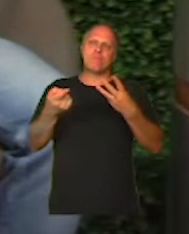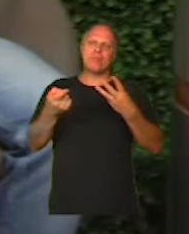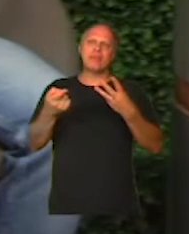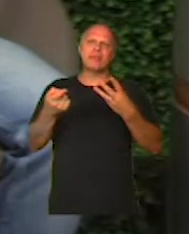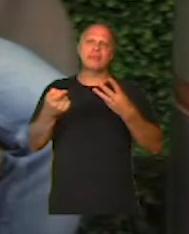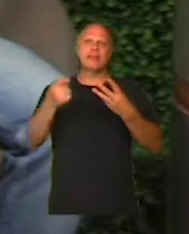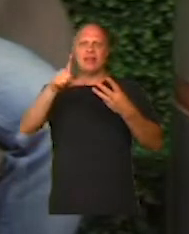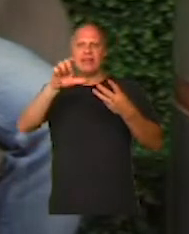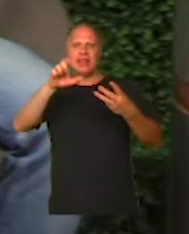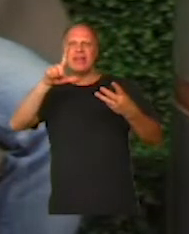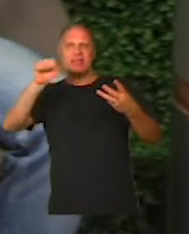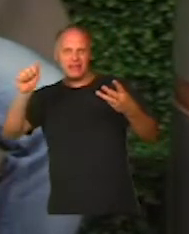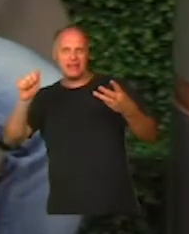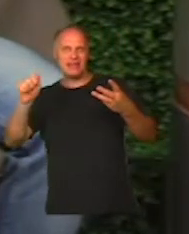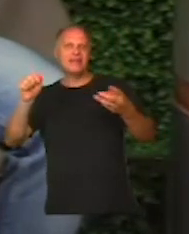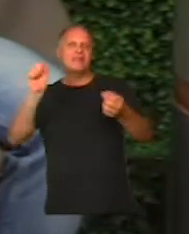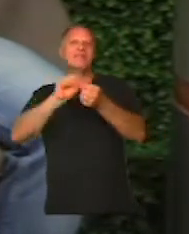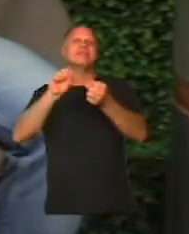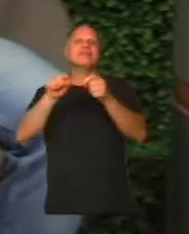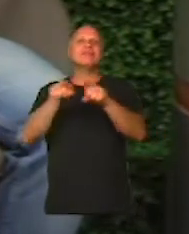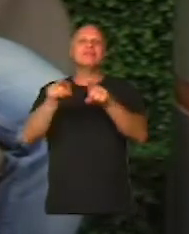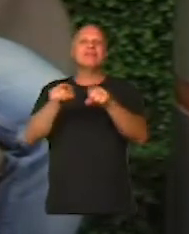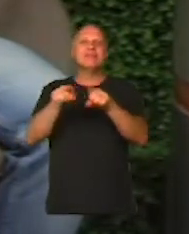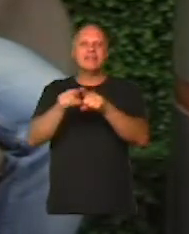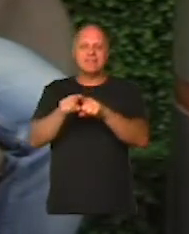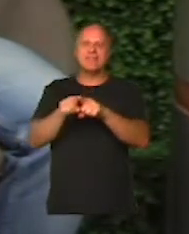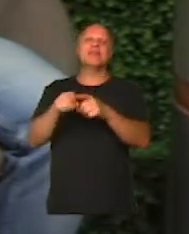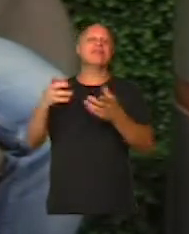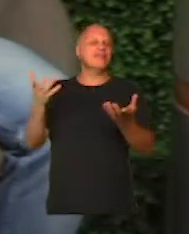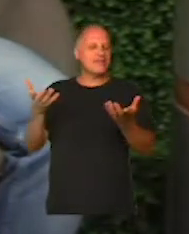Leila. A Leila, né? Fazendo também... personagem lindo,